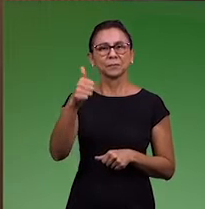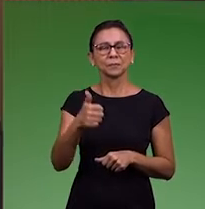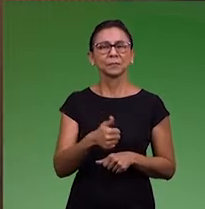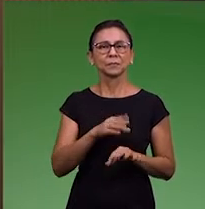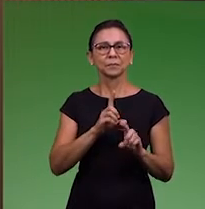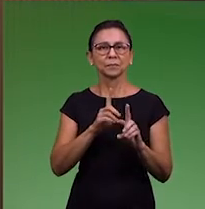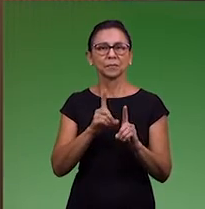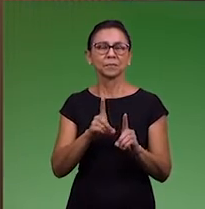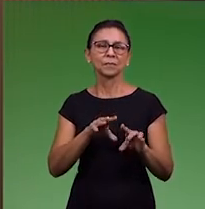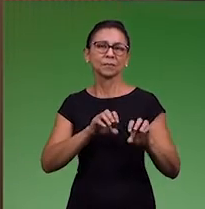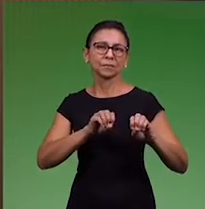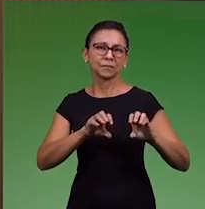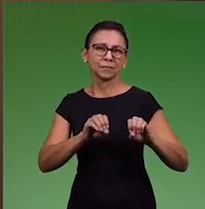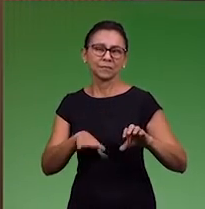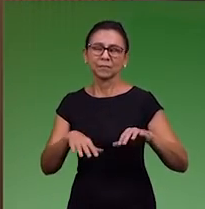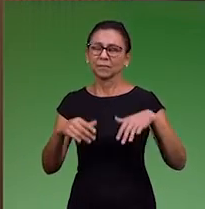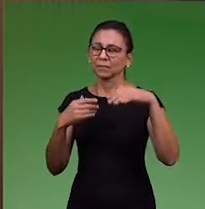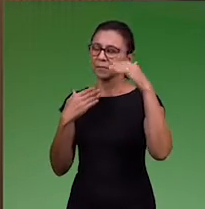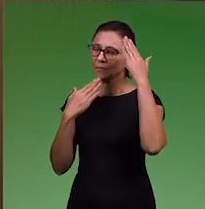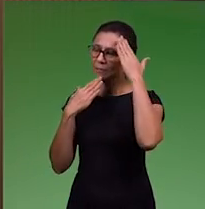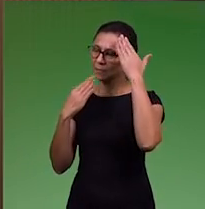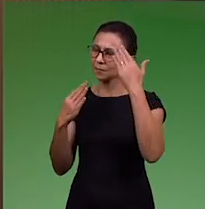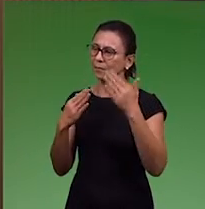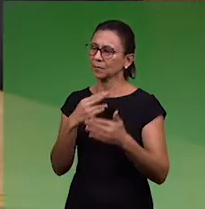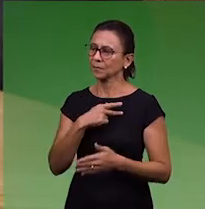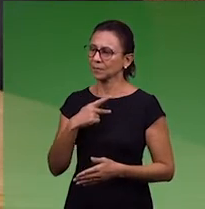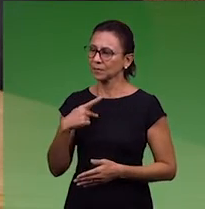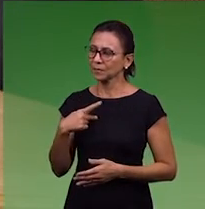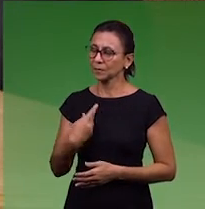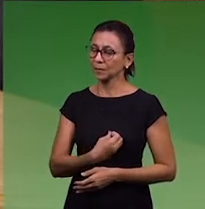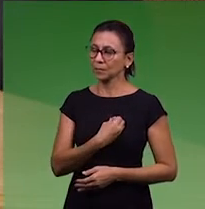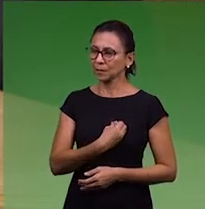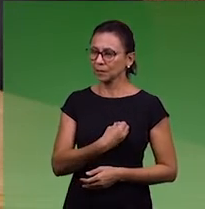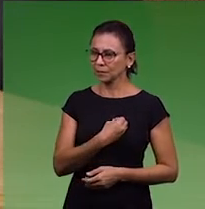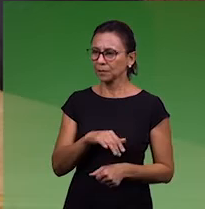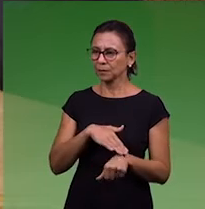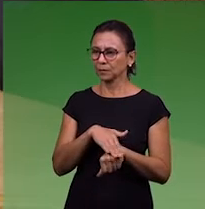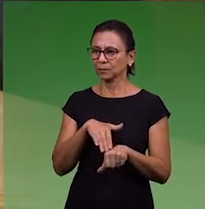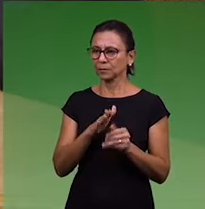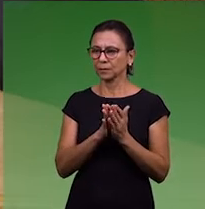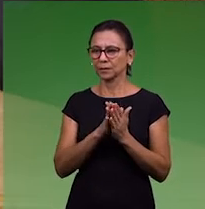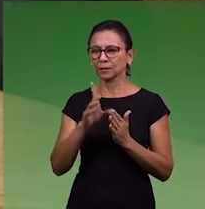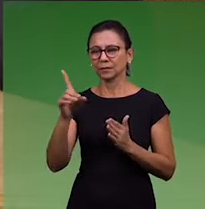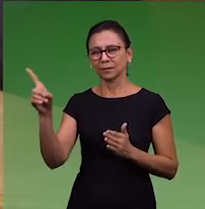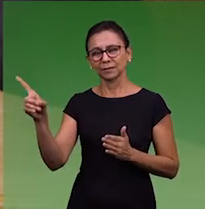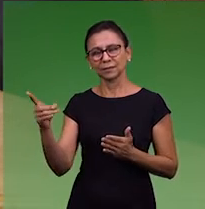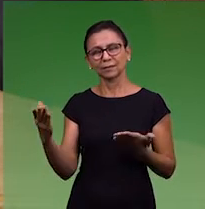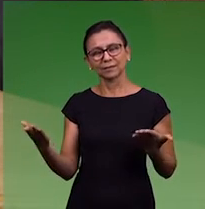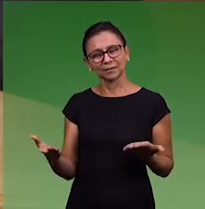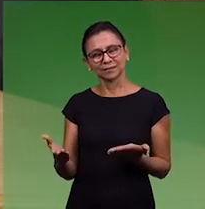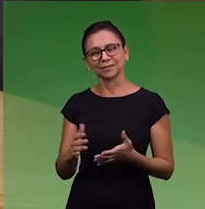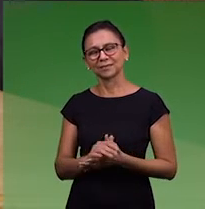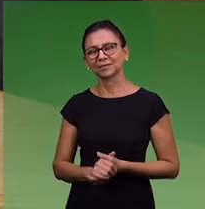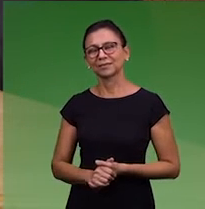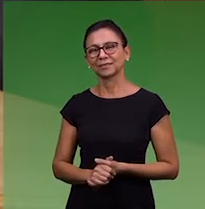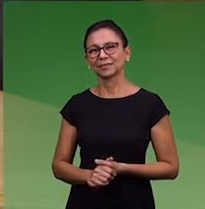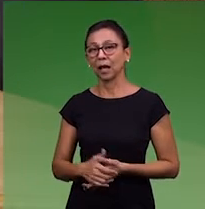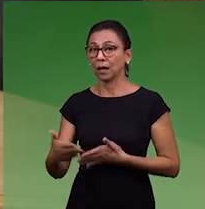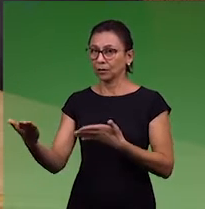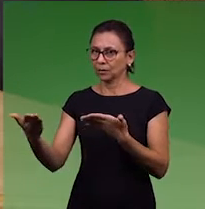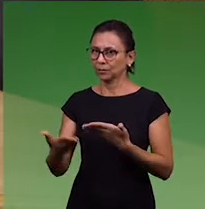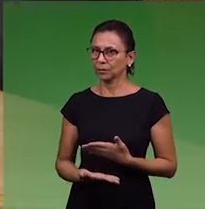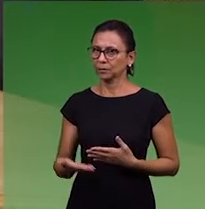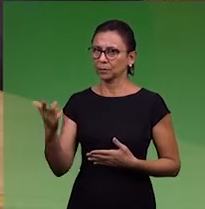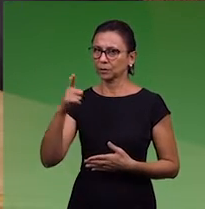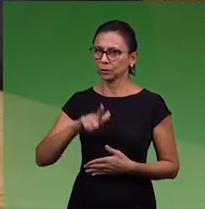ensinos. Pastor Diniz, muito obrigado por estar conosco aqui, por participar do Conversas Bíblicas. Fica aqui desde já o convite